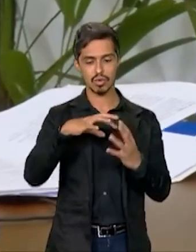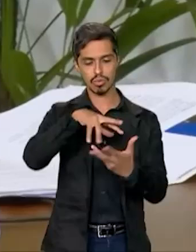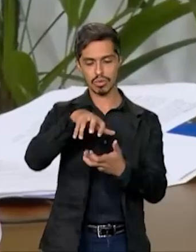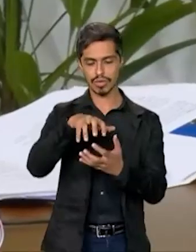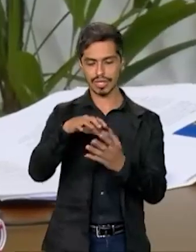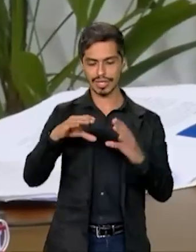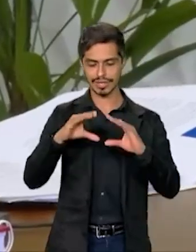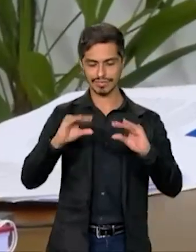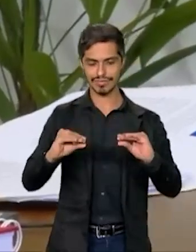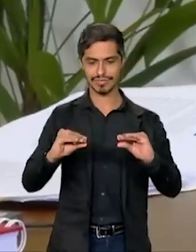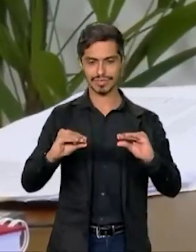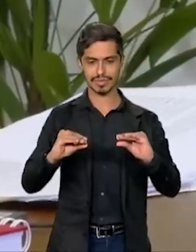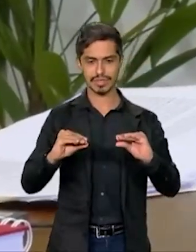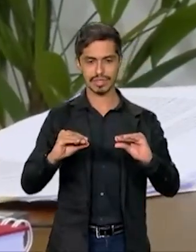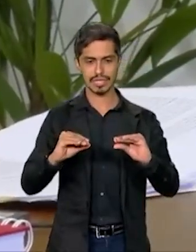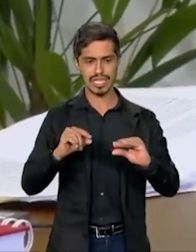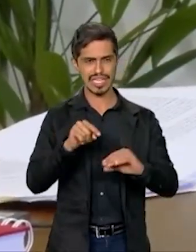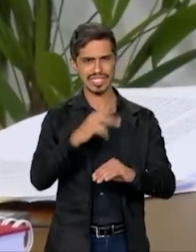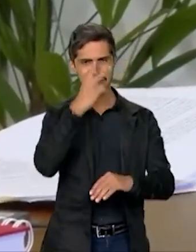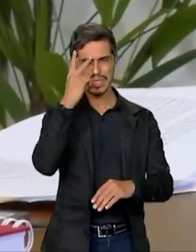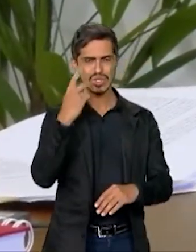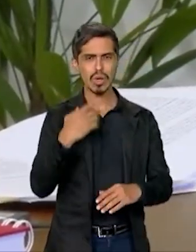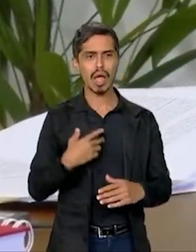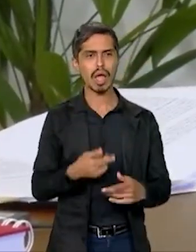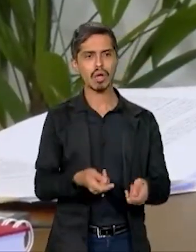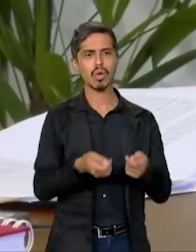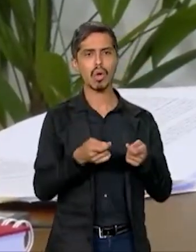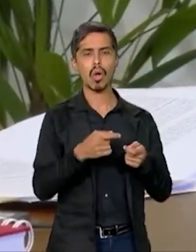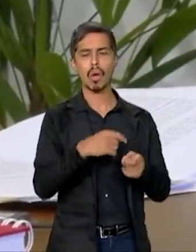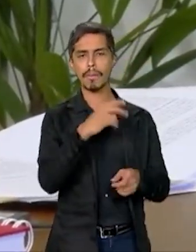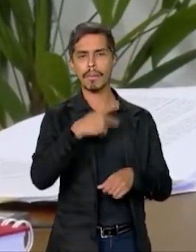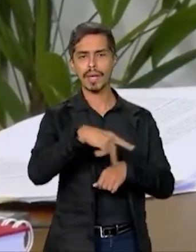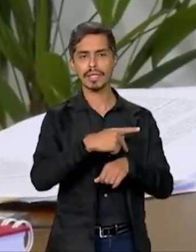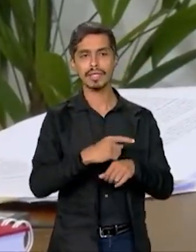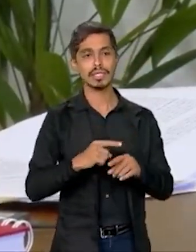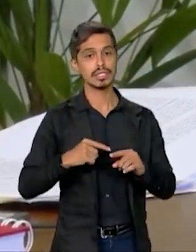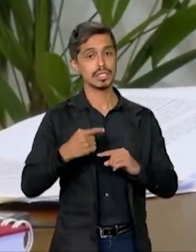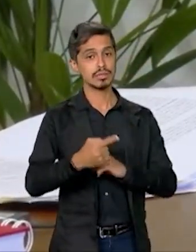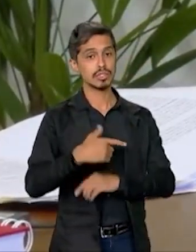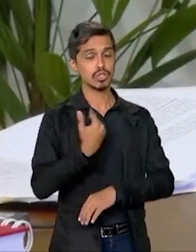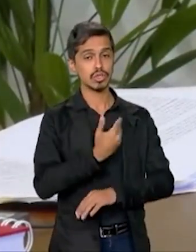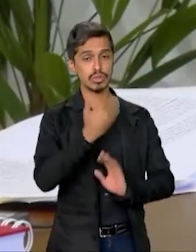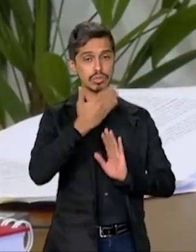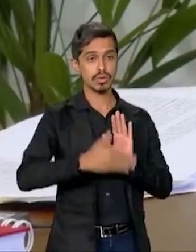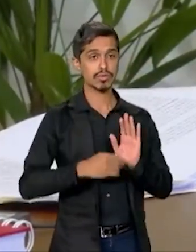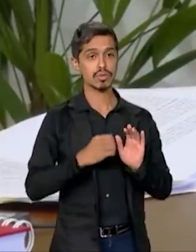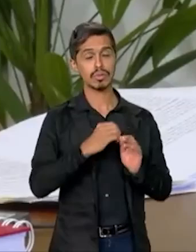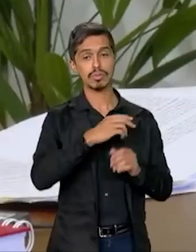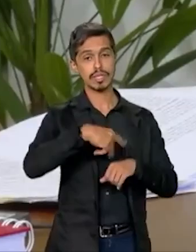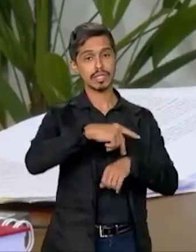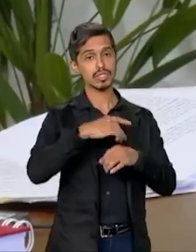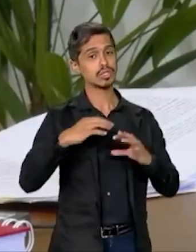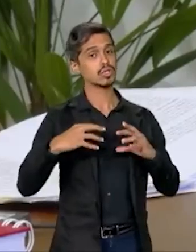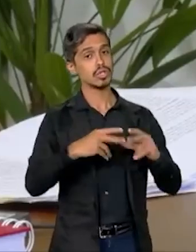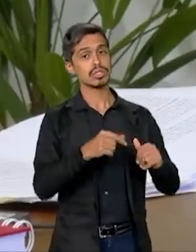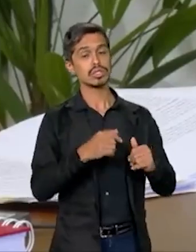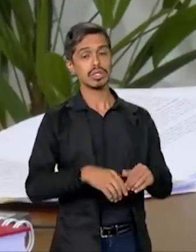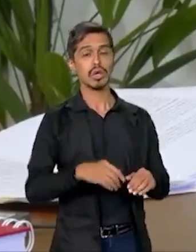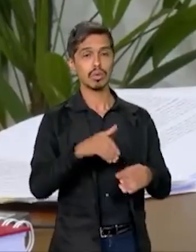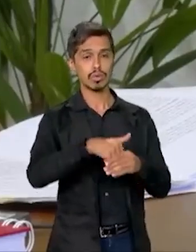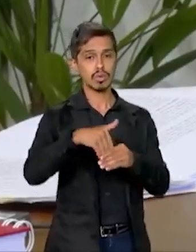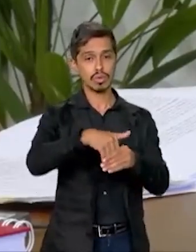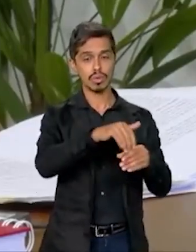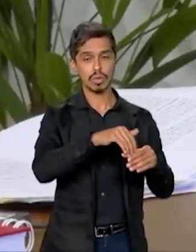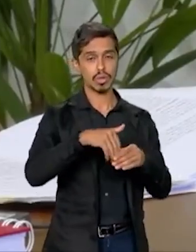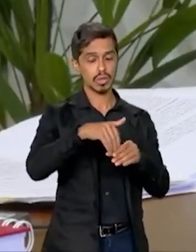esse tipo de gente governou o país, cara. Então, depois da gente ter provado no mundo inteiro que as urnas eletrônicas são